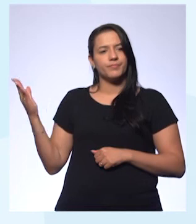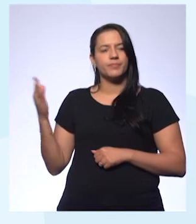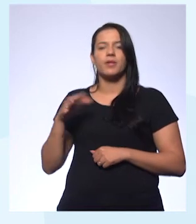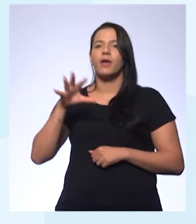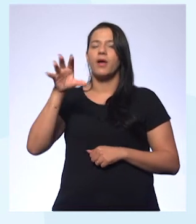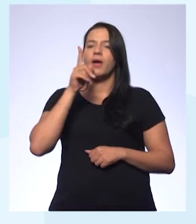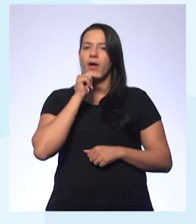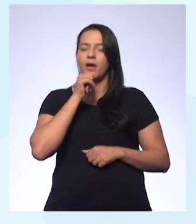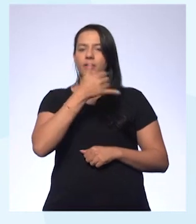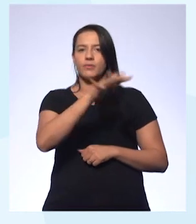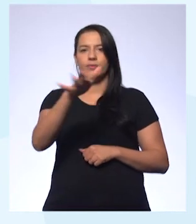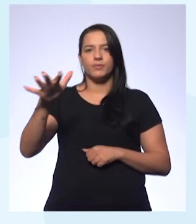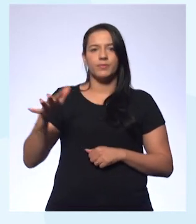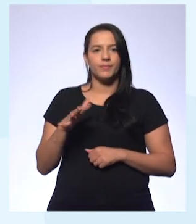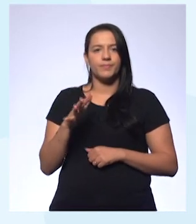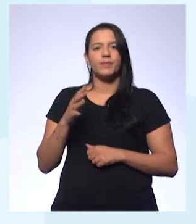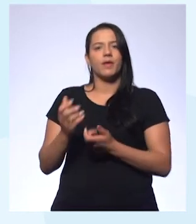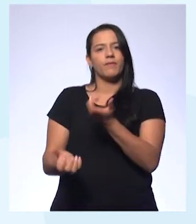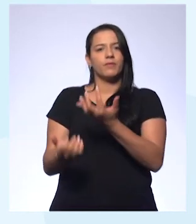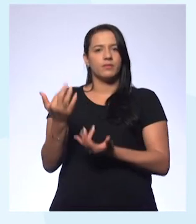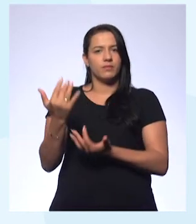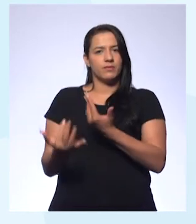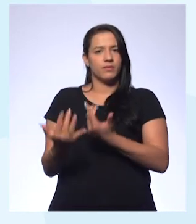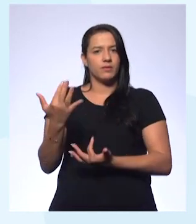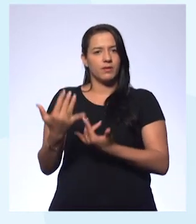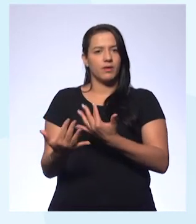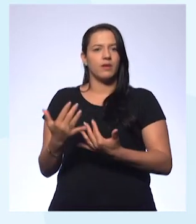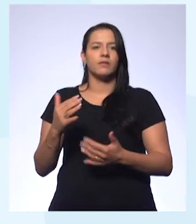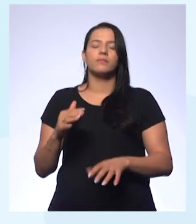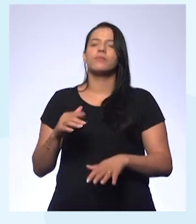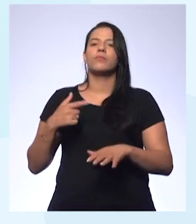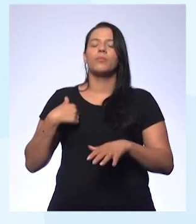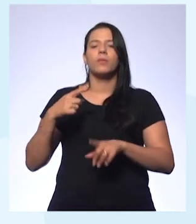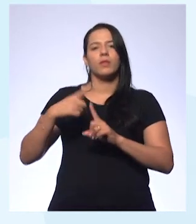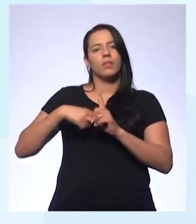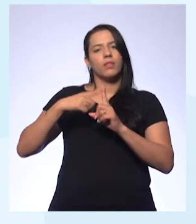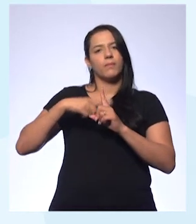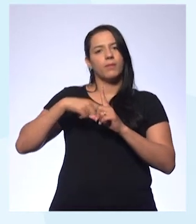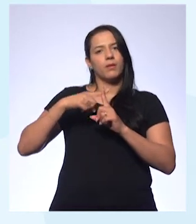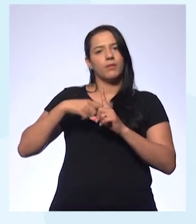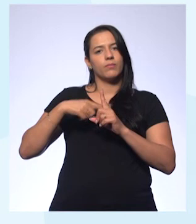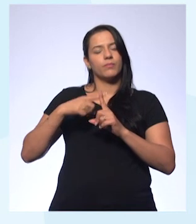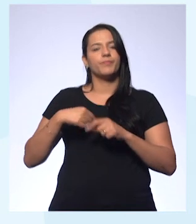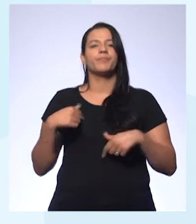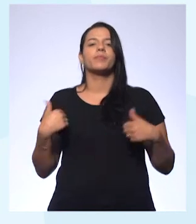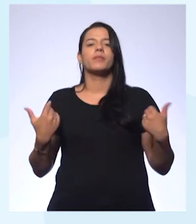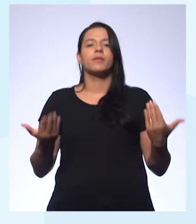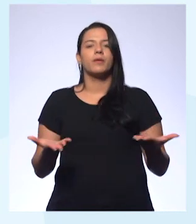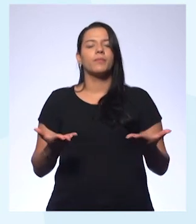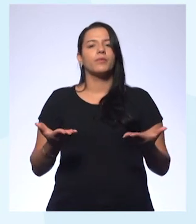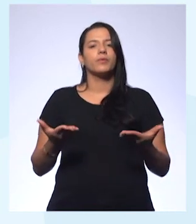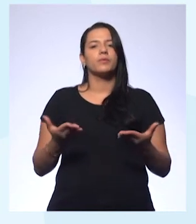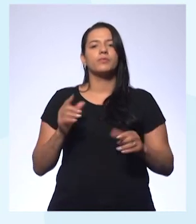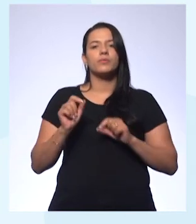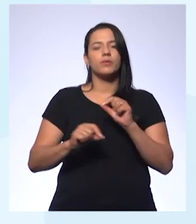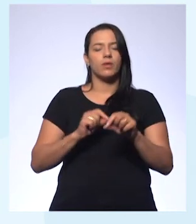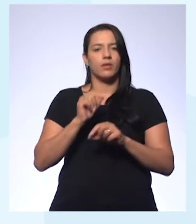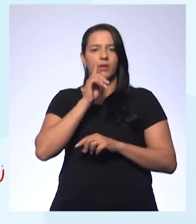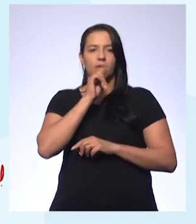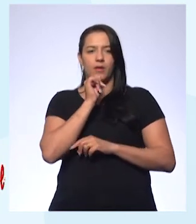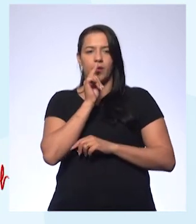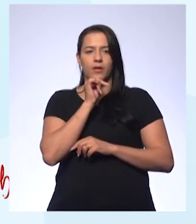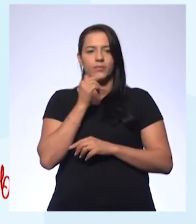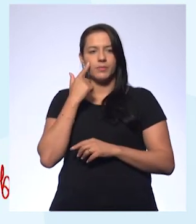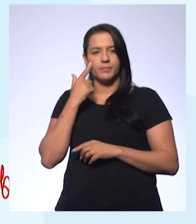mar, eu vou aquecer ele, né? Uma certa temperatura, e eu vou obter o que aqui? A água.